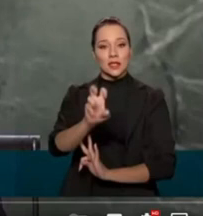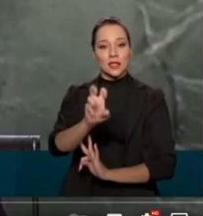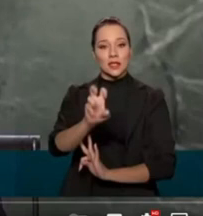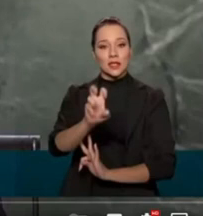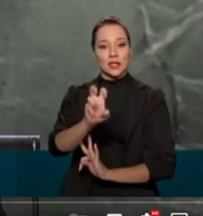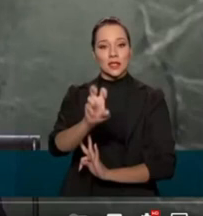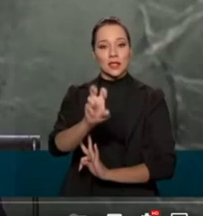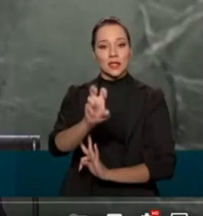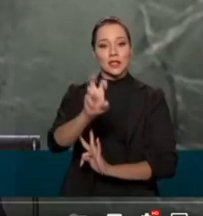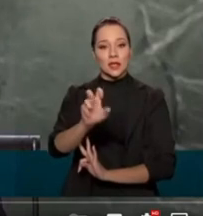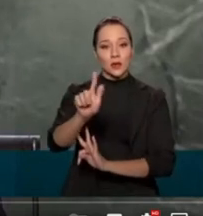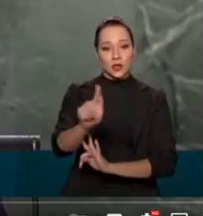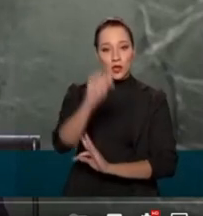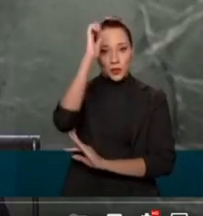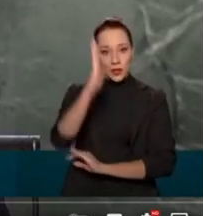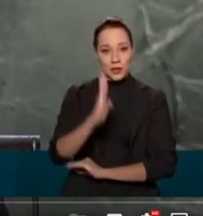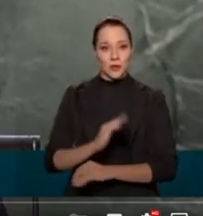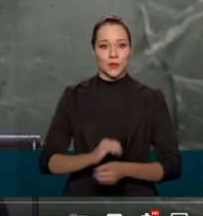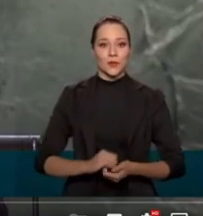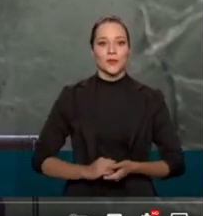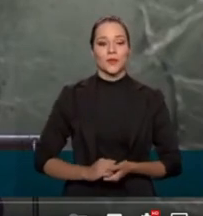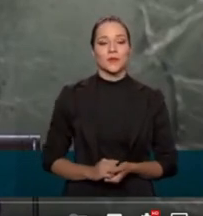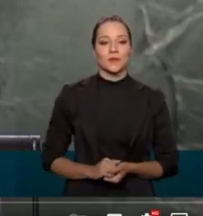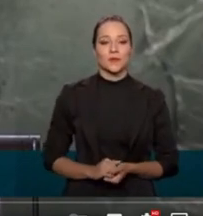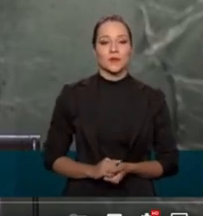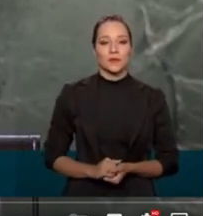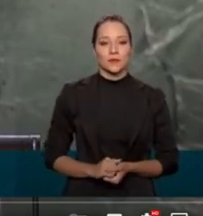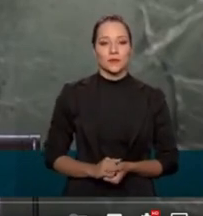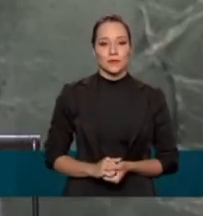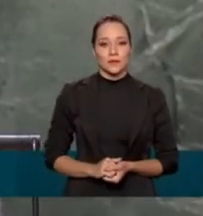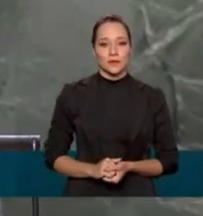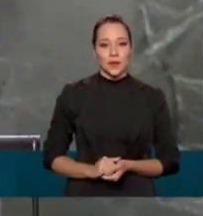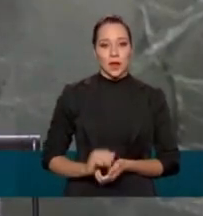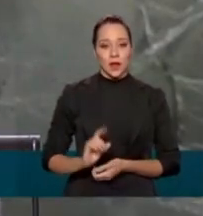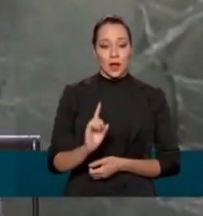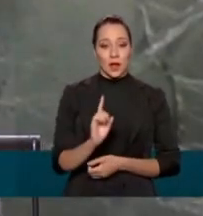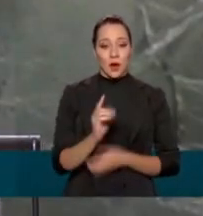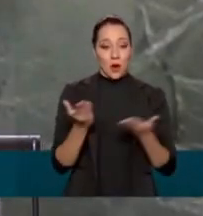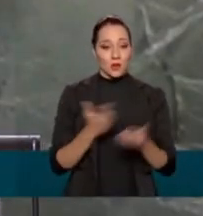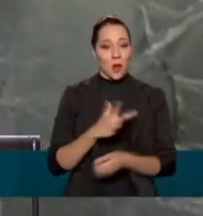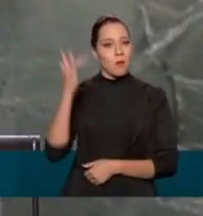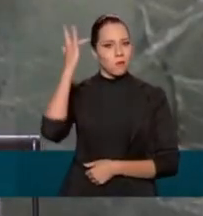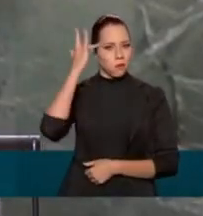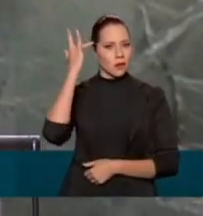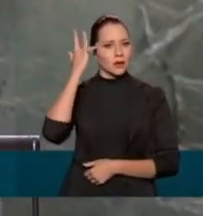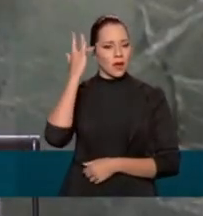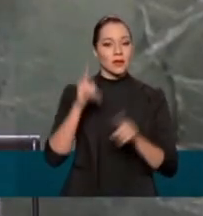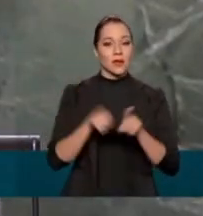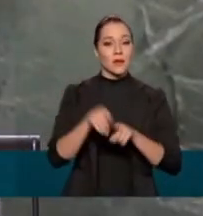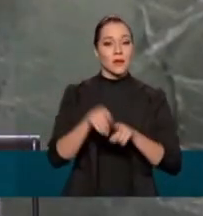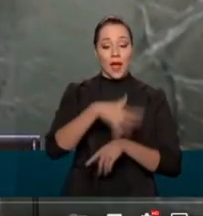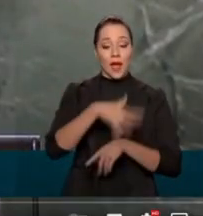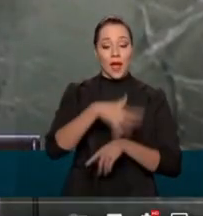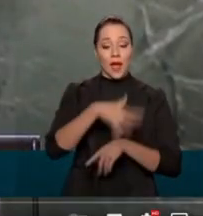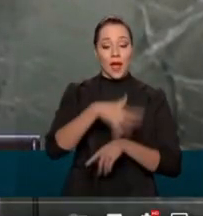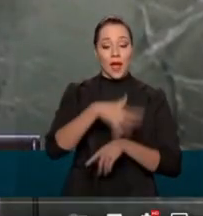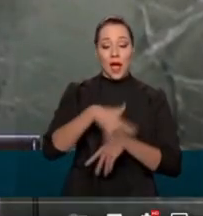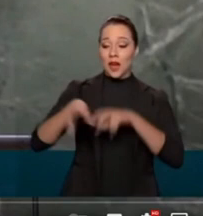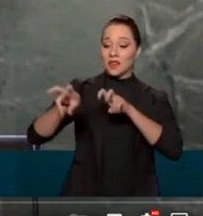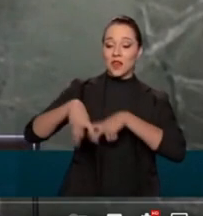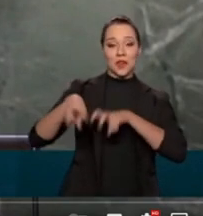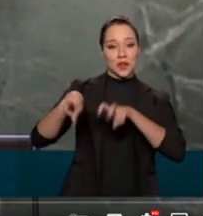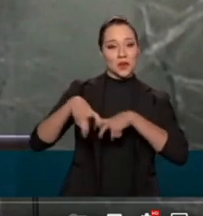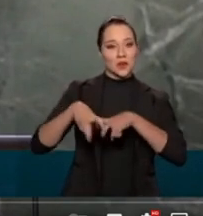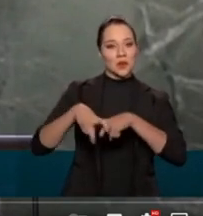posteriori aqui nosso país Brasil a nossa moderna e sustentável Agricultura de